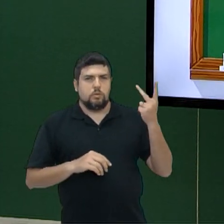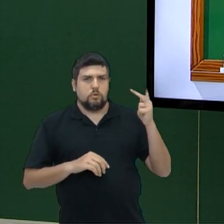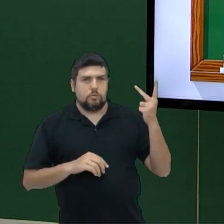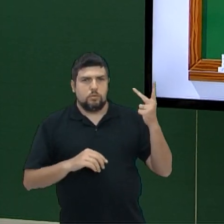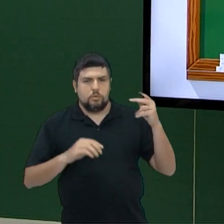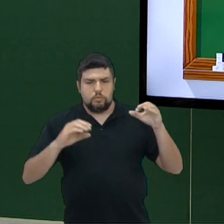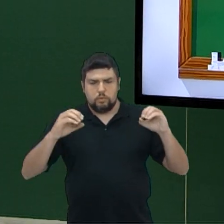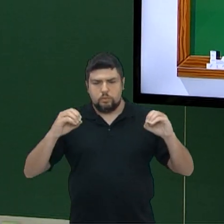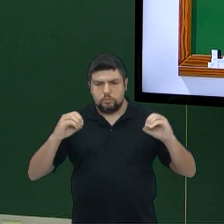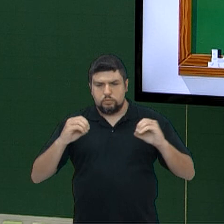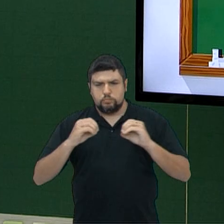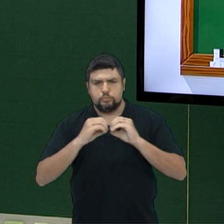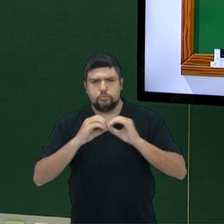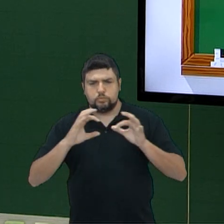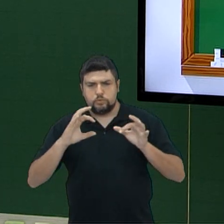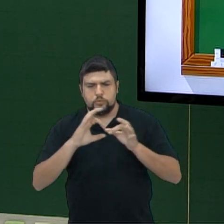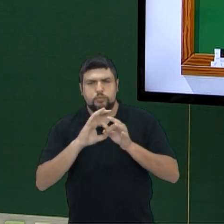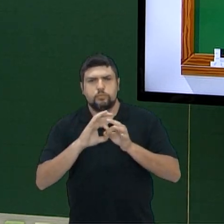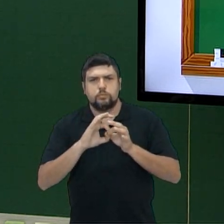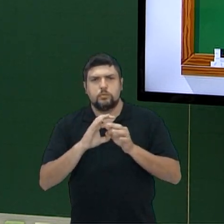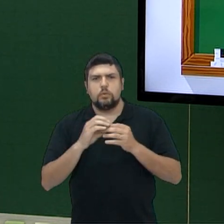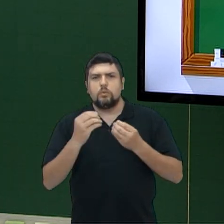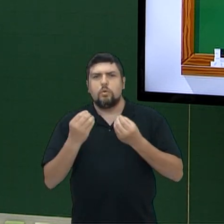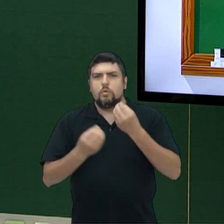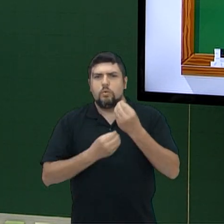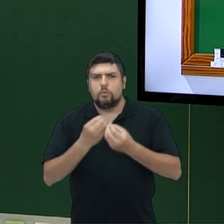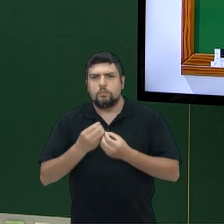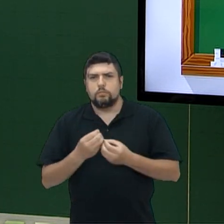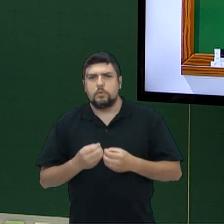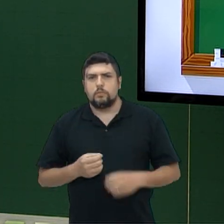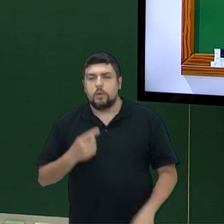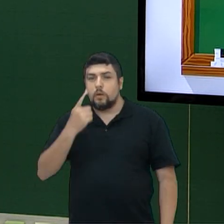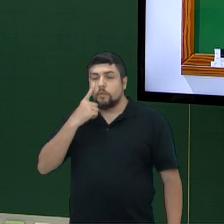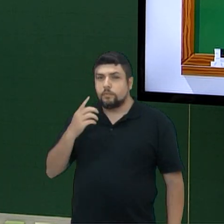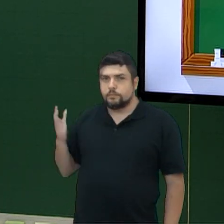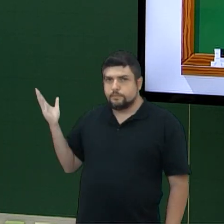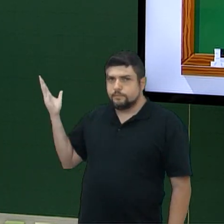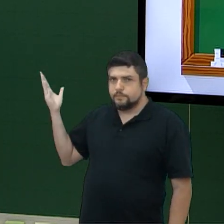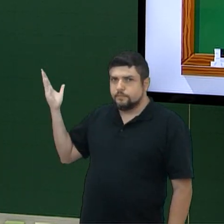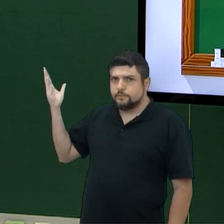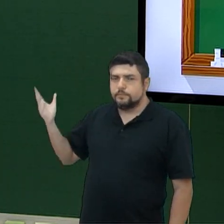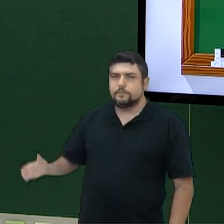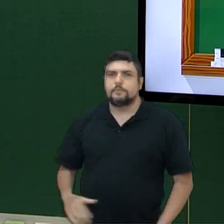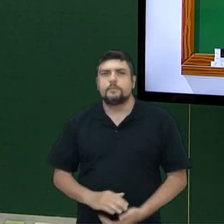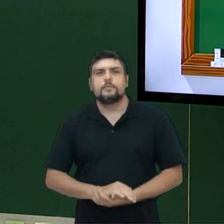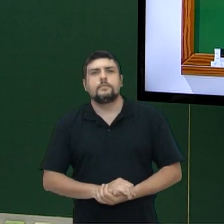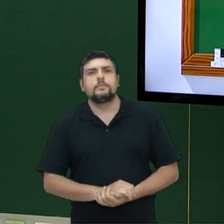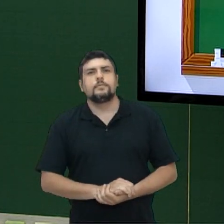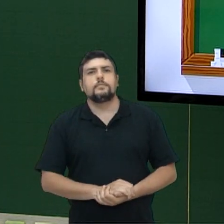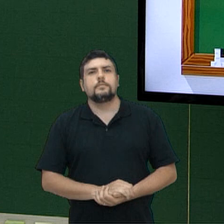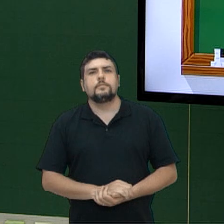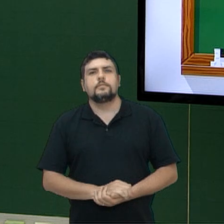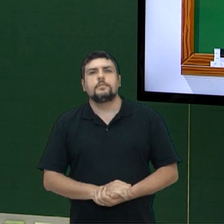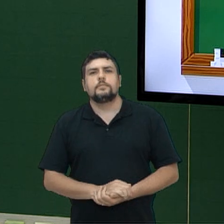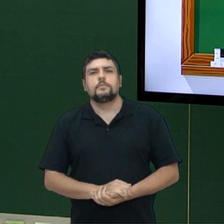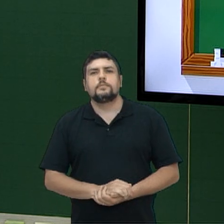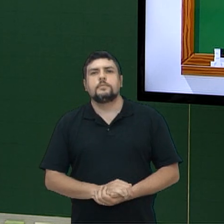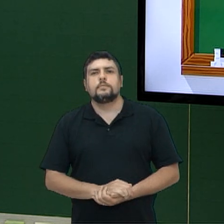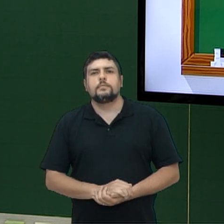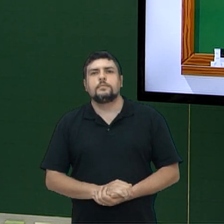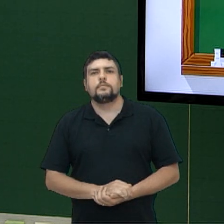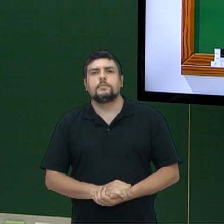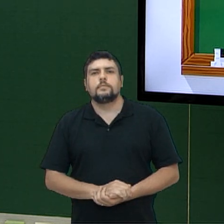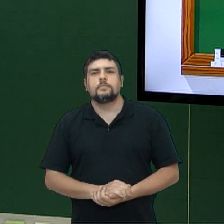gás hidrogênio, galera, possui essa fórmula molecular aqui, certo? O hidrogênio, ele